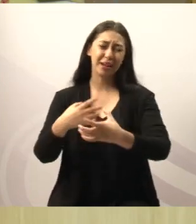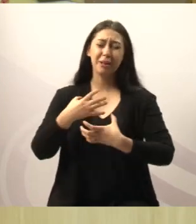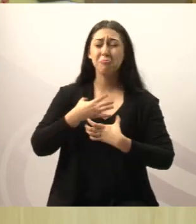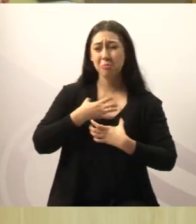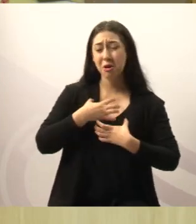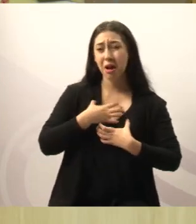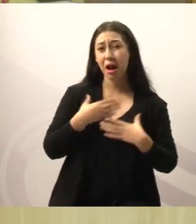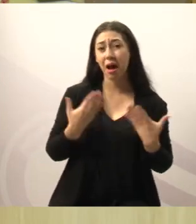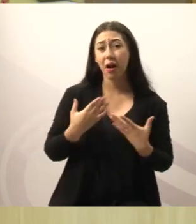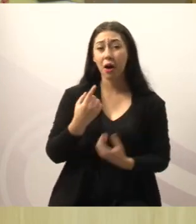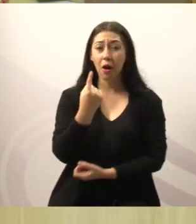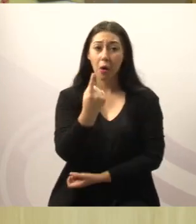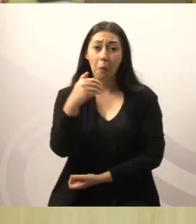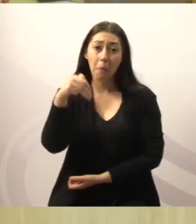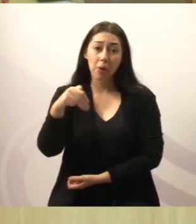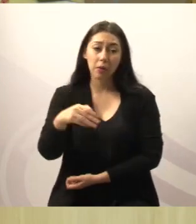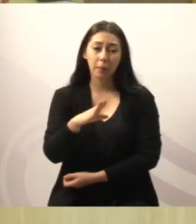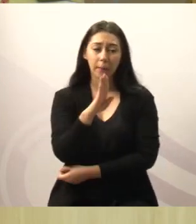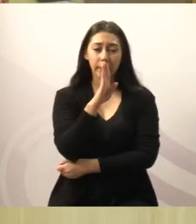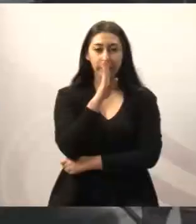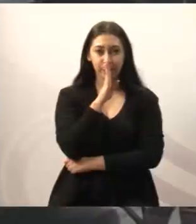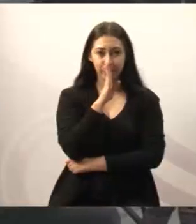1 minuto de silêncio.